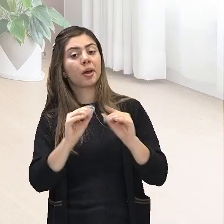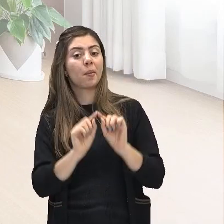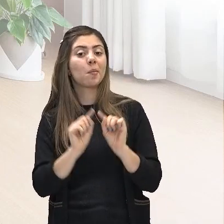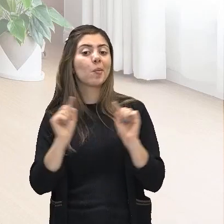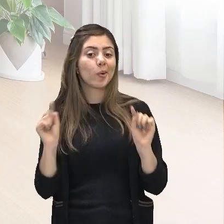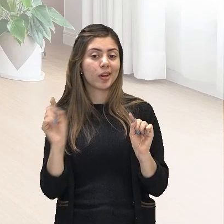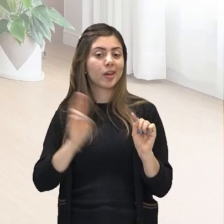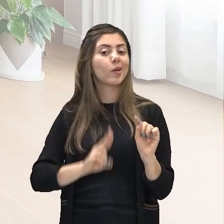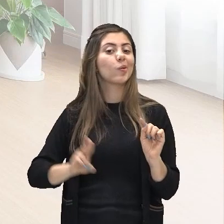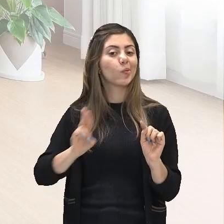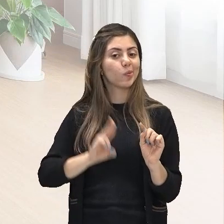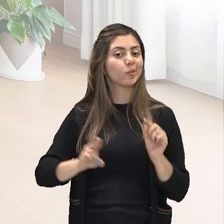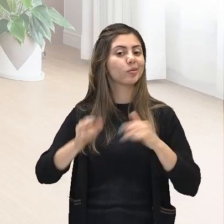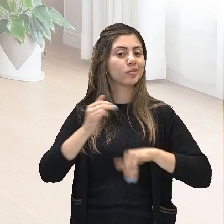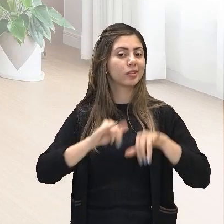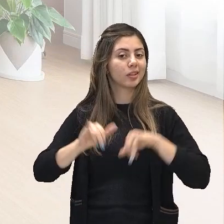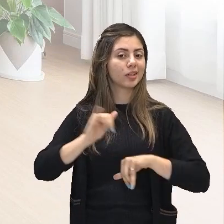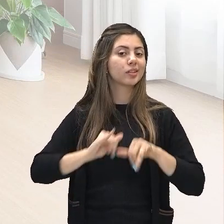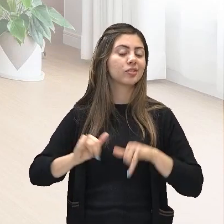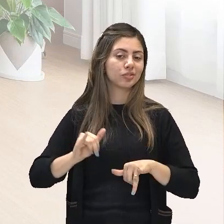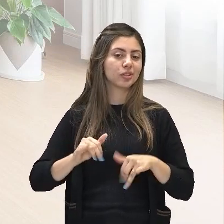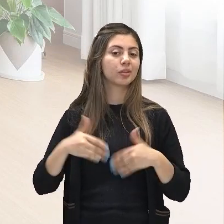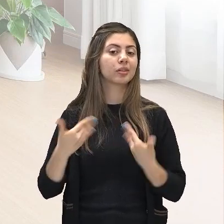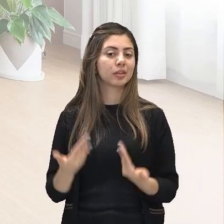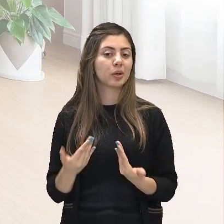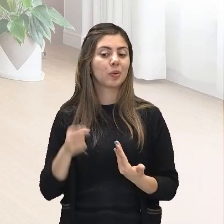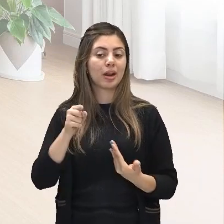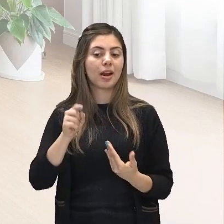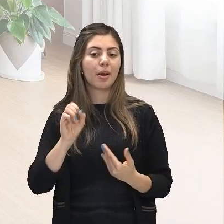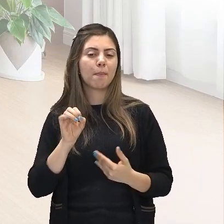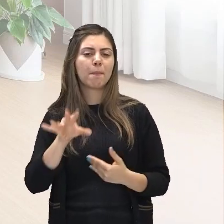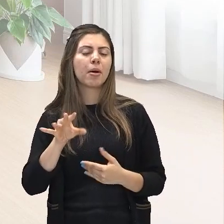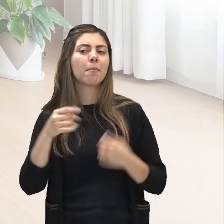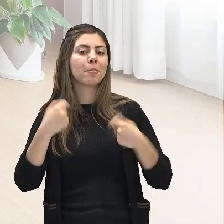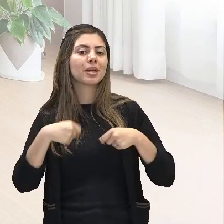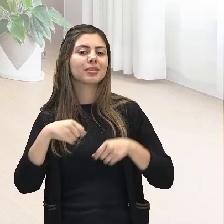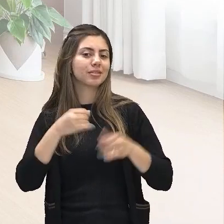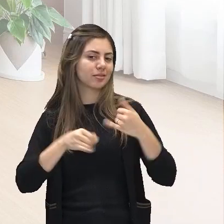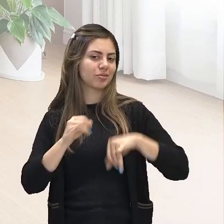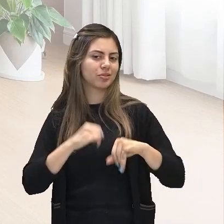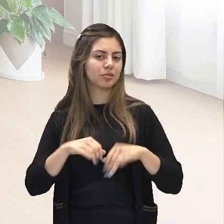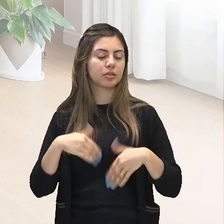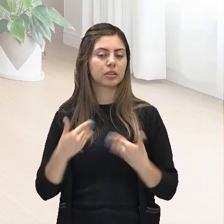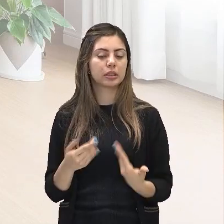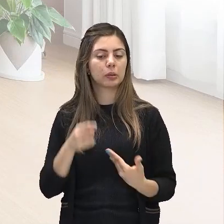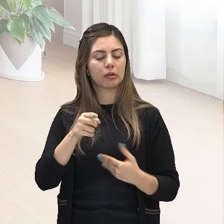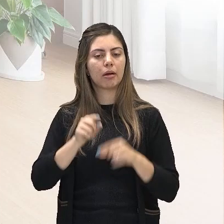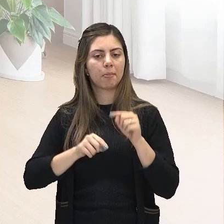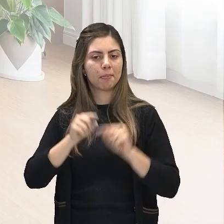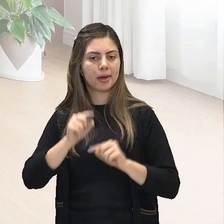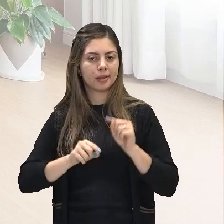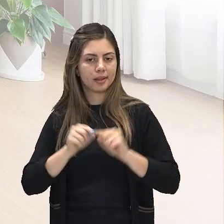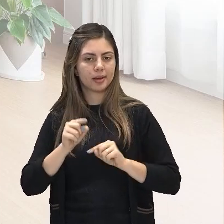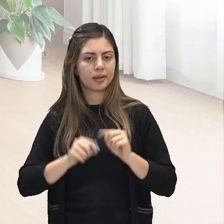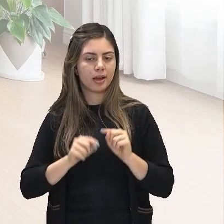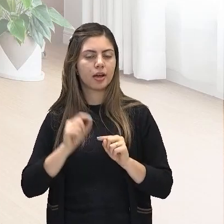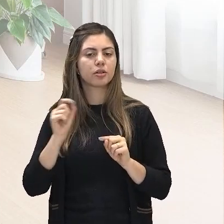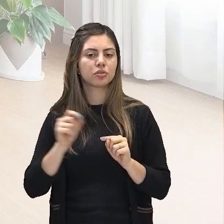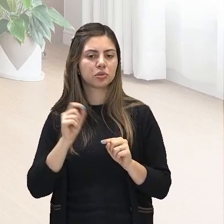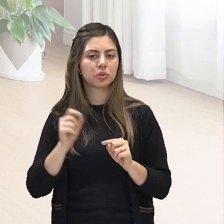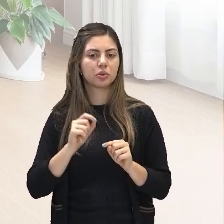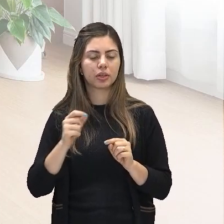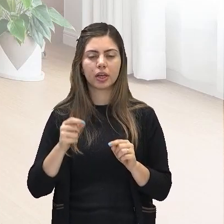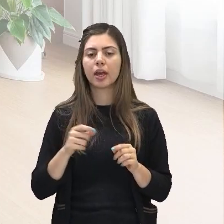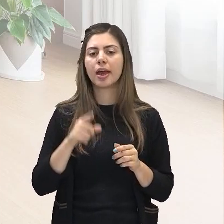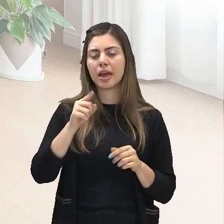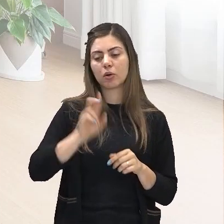consumindo energia também, porque para ficar acesa essa luz precisa de quê? De energia elétrica. Então esses equipamentos aí, ó, eles